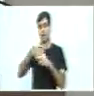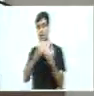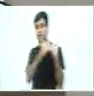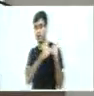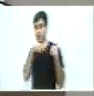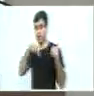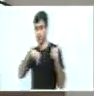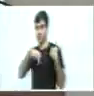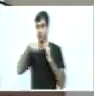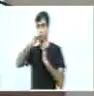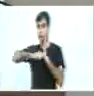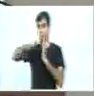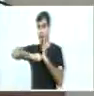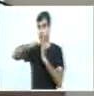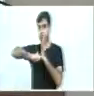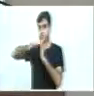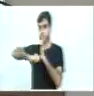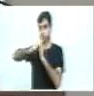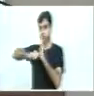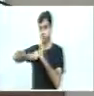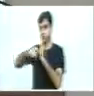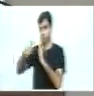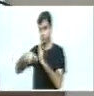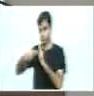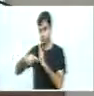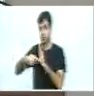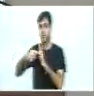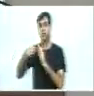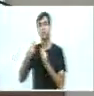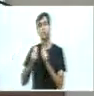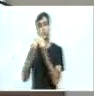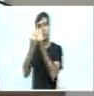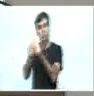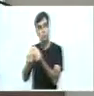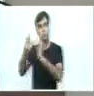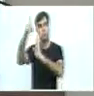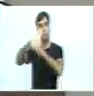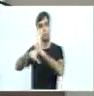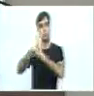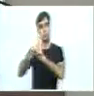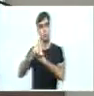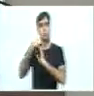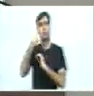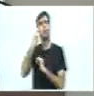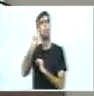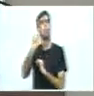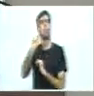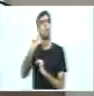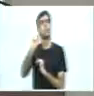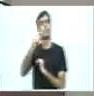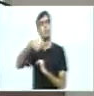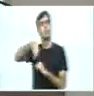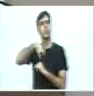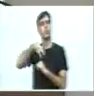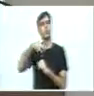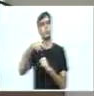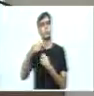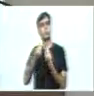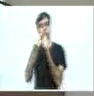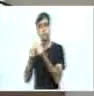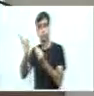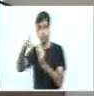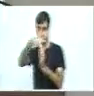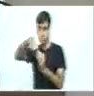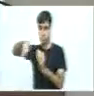pelas assinaturas apostas à proposta do projeto de lei. Então, nesse sentido, a gente está encaminhando para a análise de